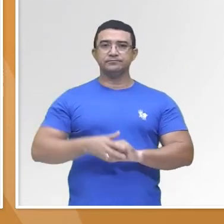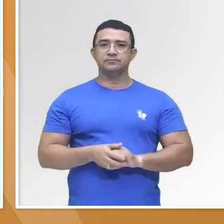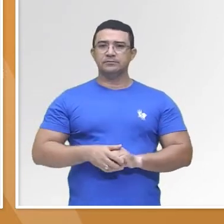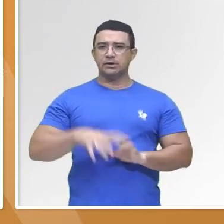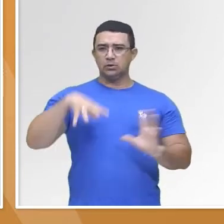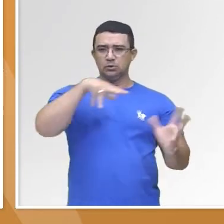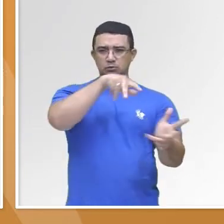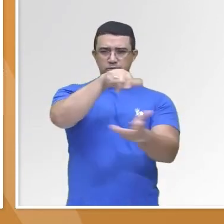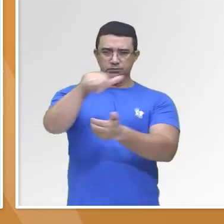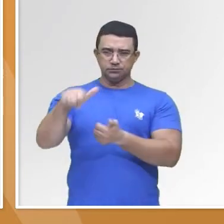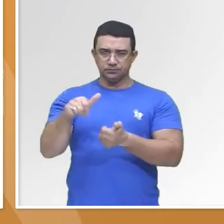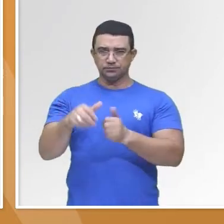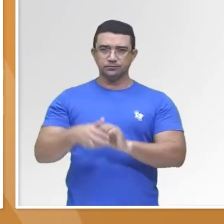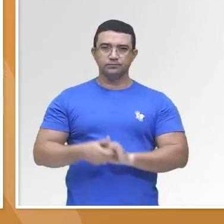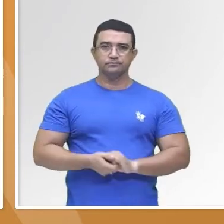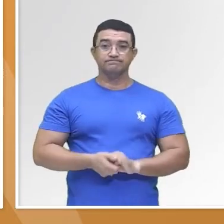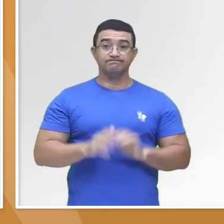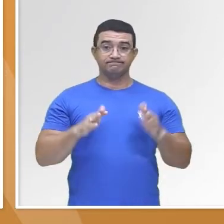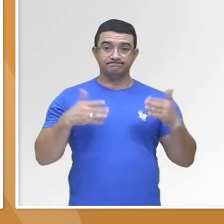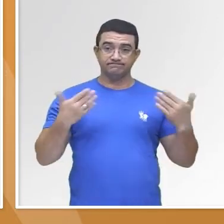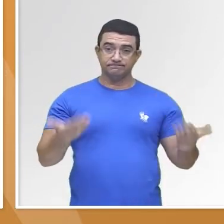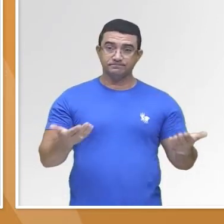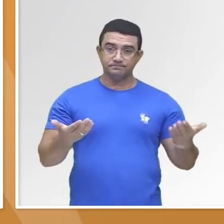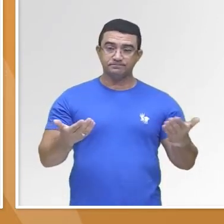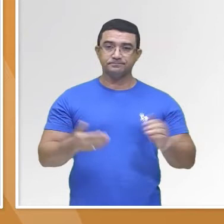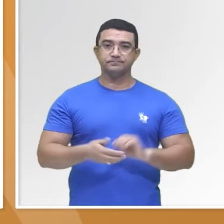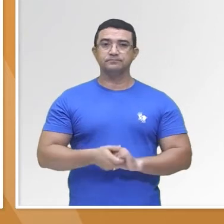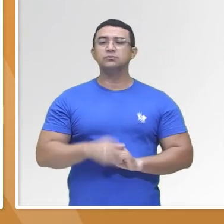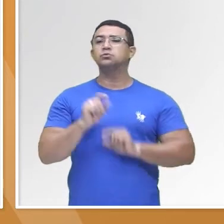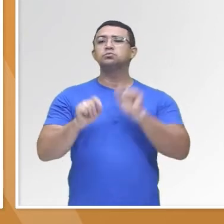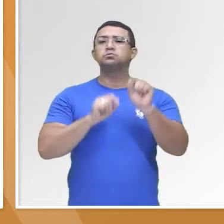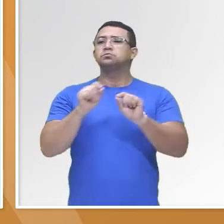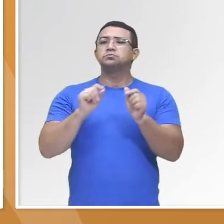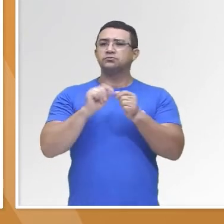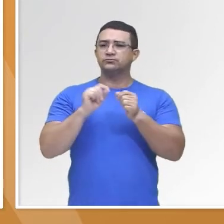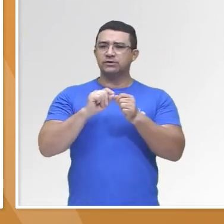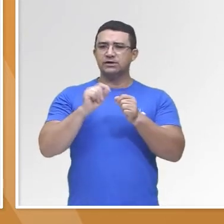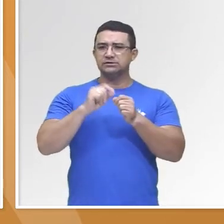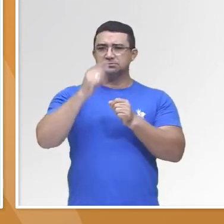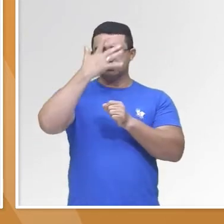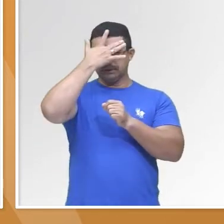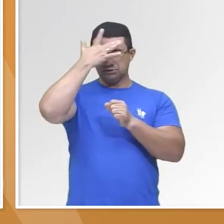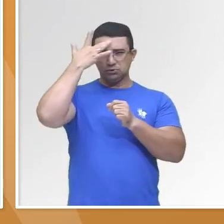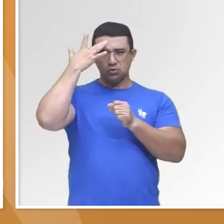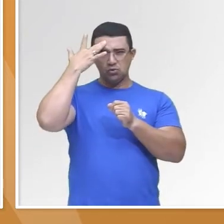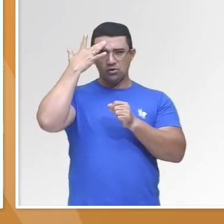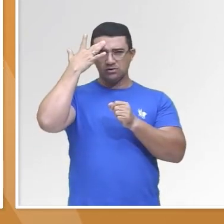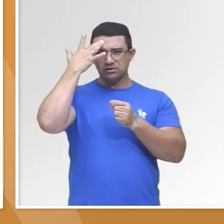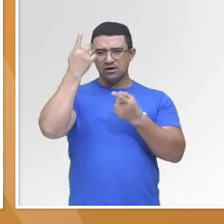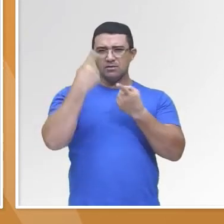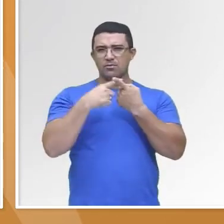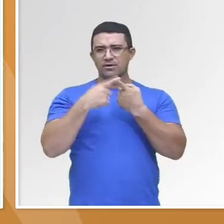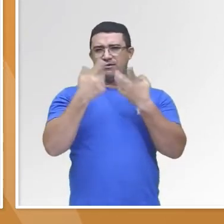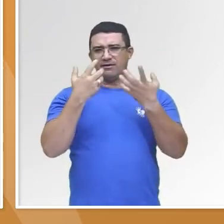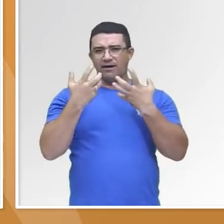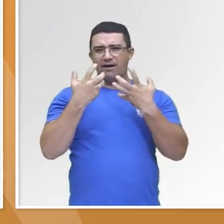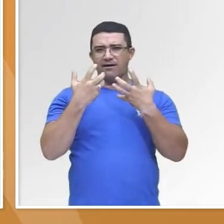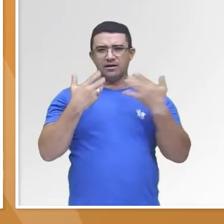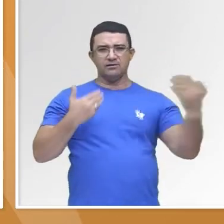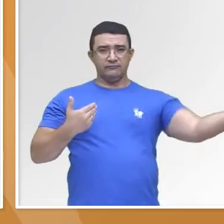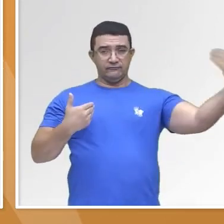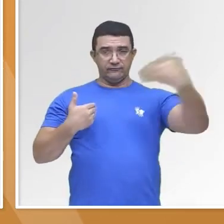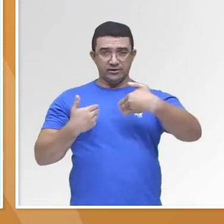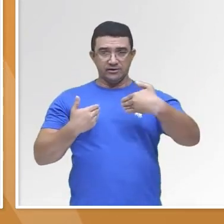mundo, tá? Então, o que leva, né, determinadas pessoas a entrarem ou saírem